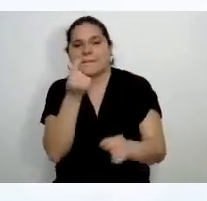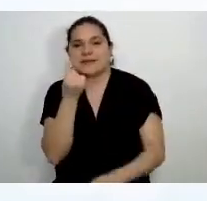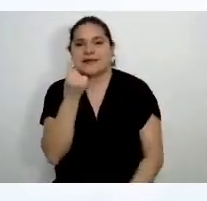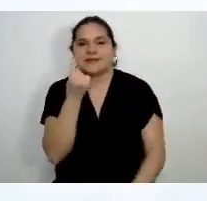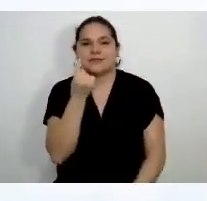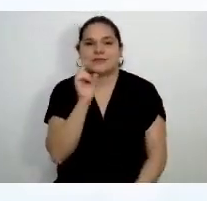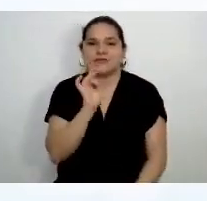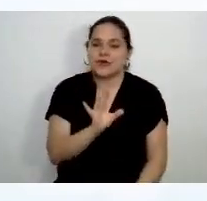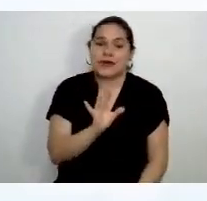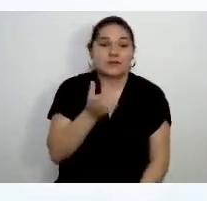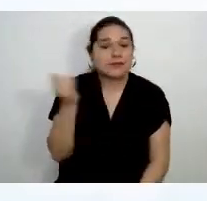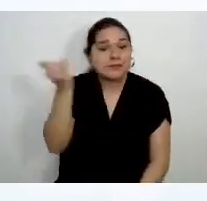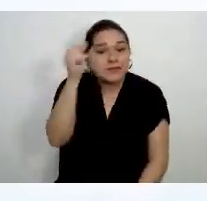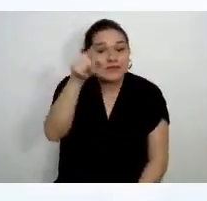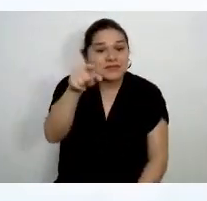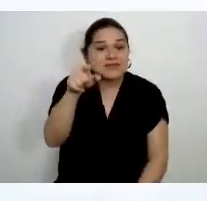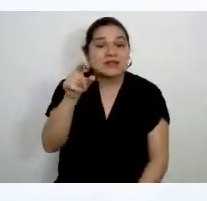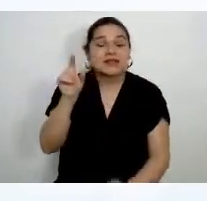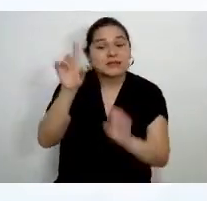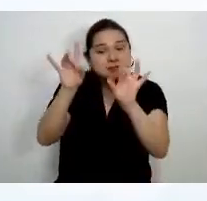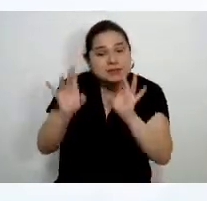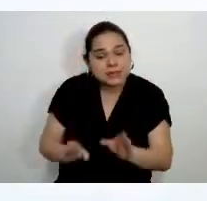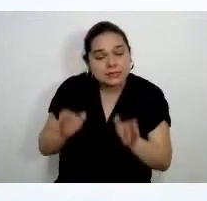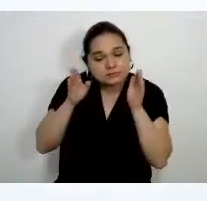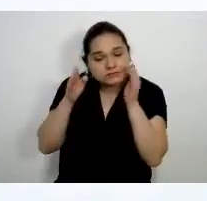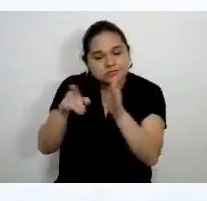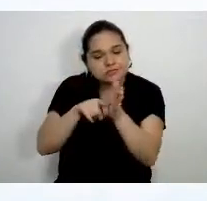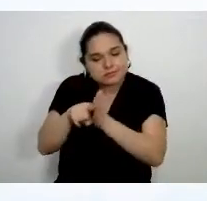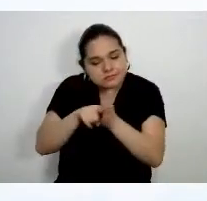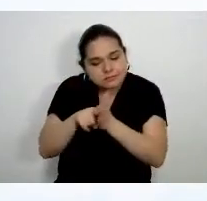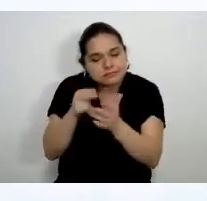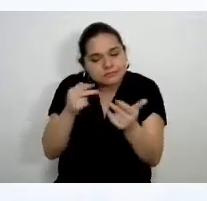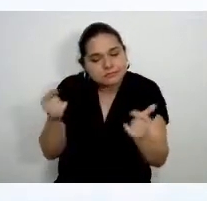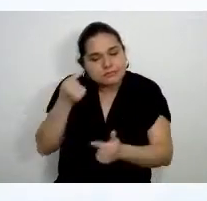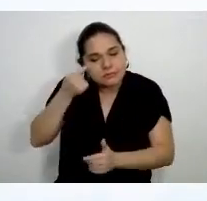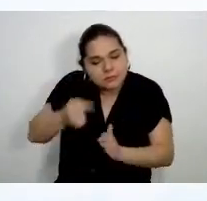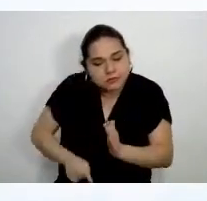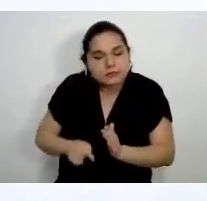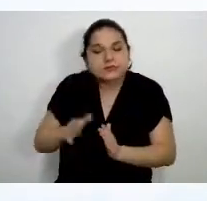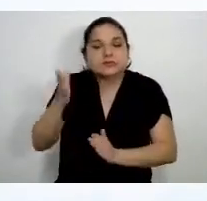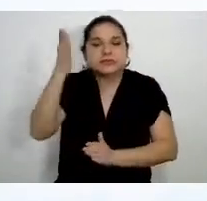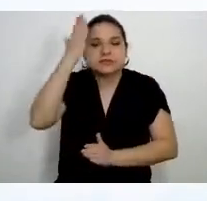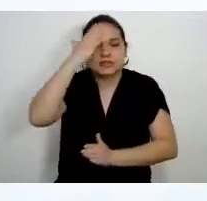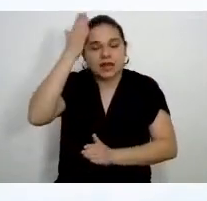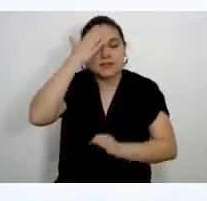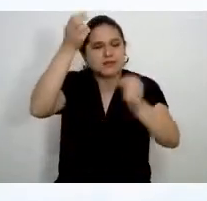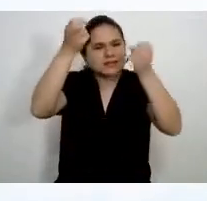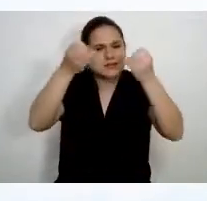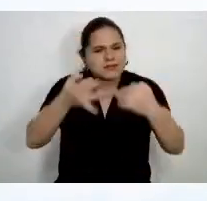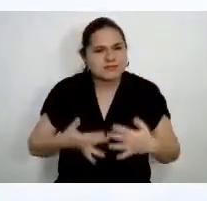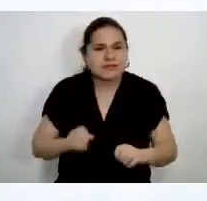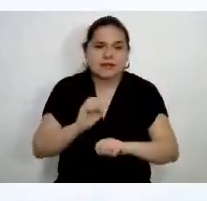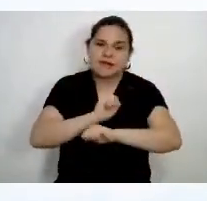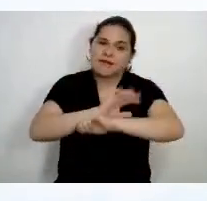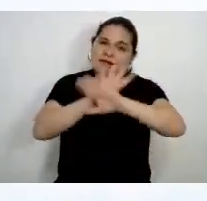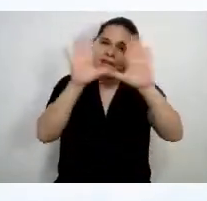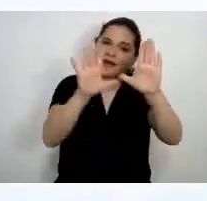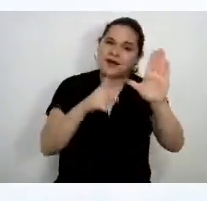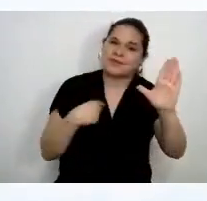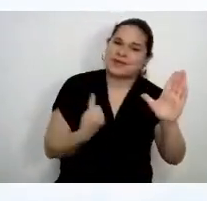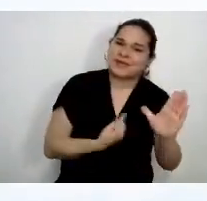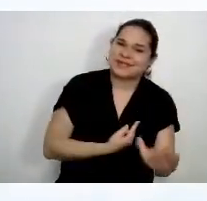que é um especialista, falar aqui para o nosso público de trabalhadores e trabalhadoras e para a sociedade aqui que está nos acompanhando,